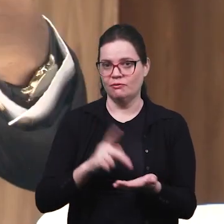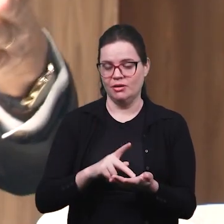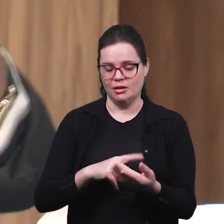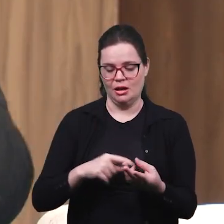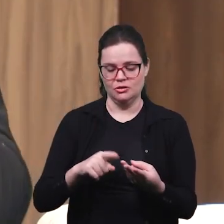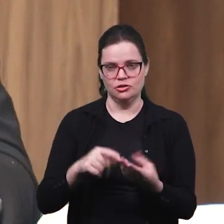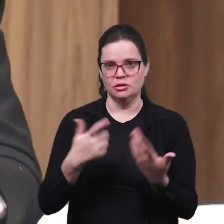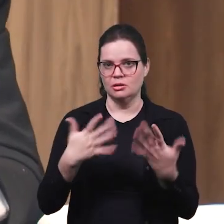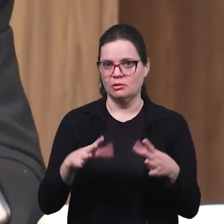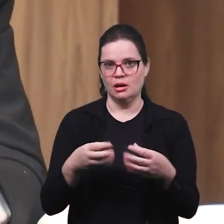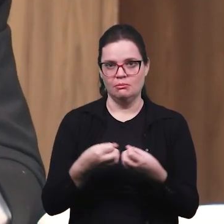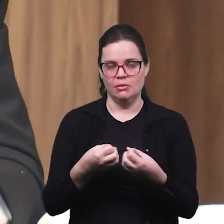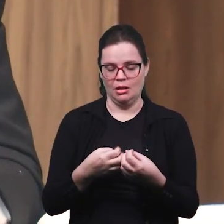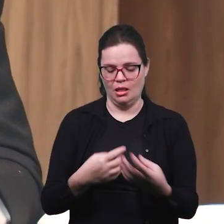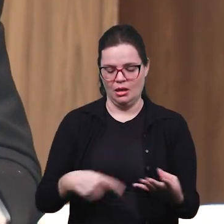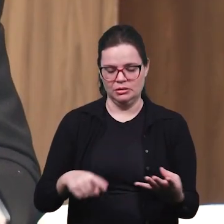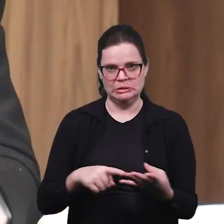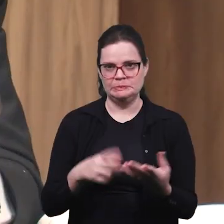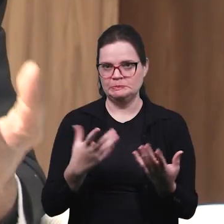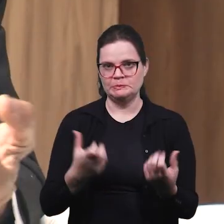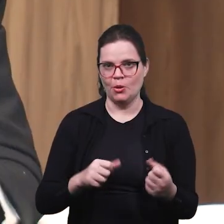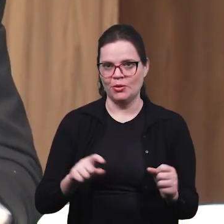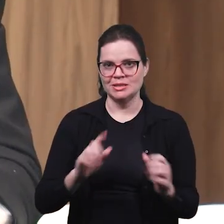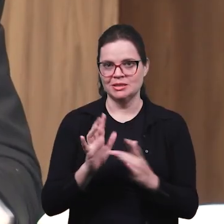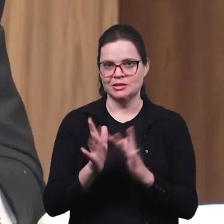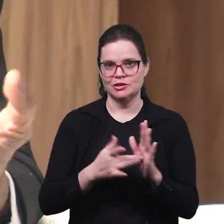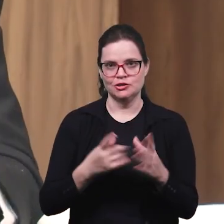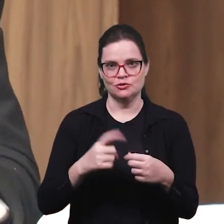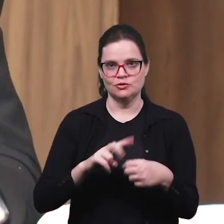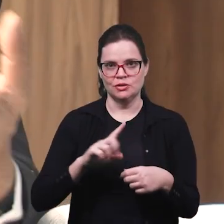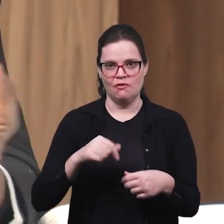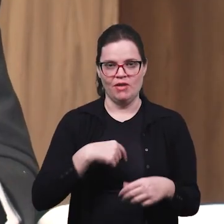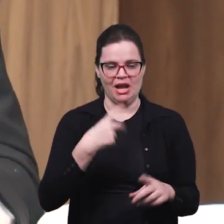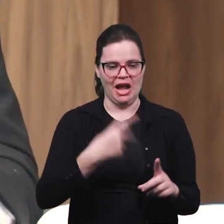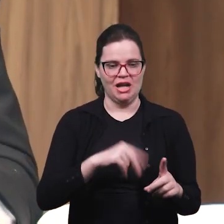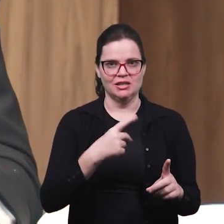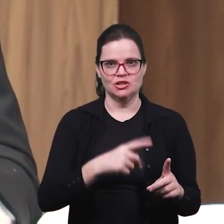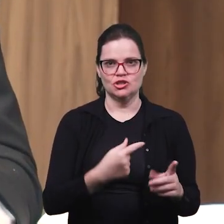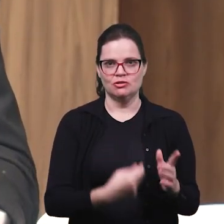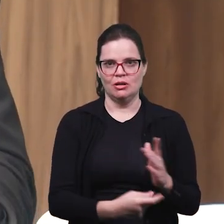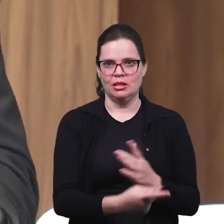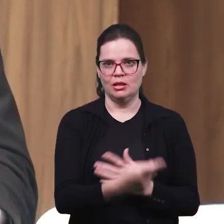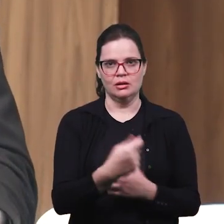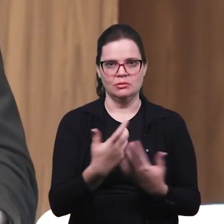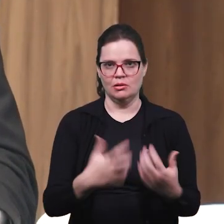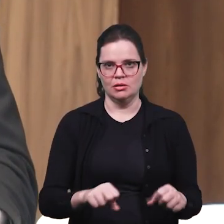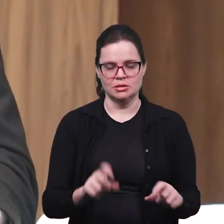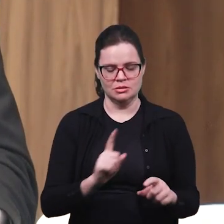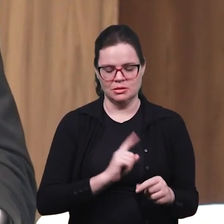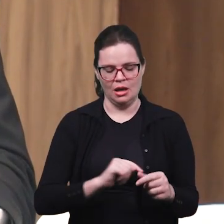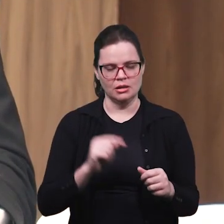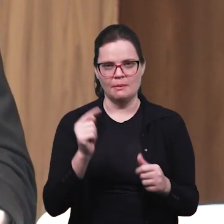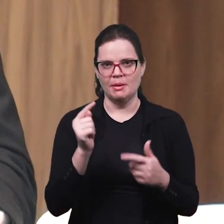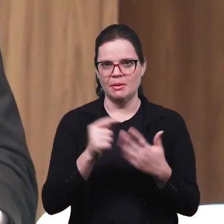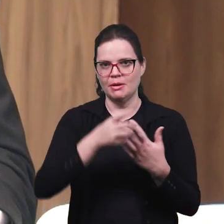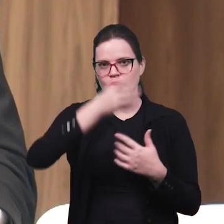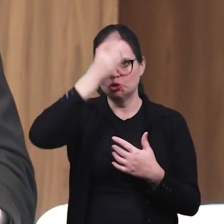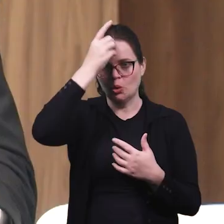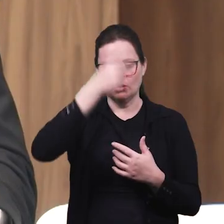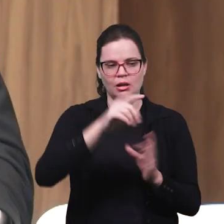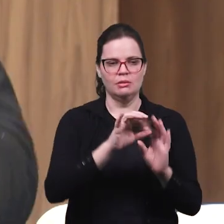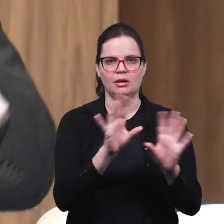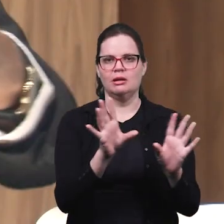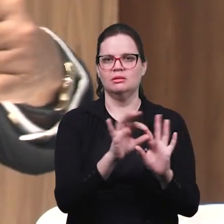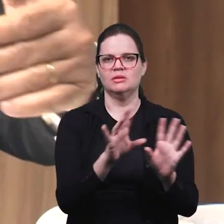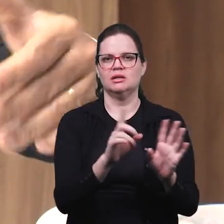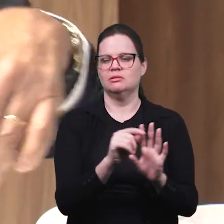negando tudo, né? Nega a segunda vinda, castigo eterno, dons, vai negando tudo. Então, os liberais vão